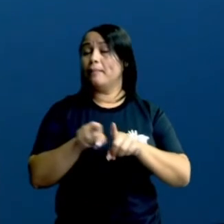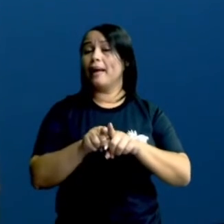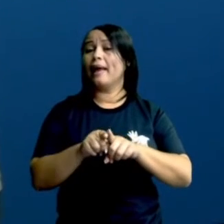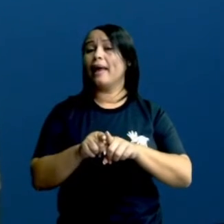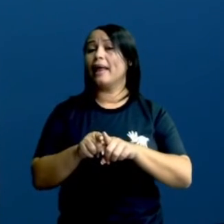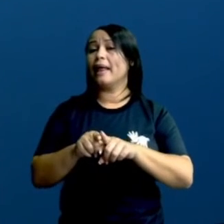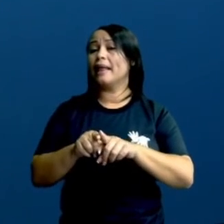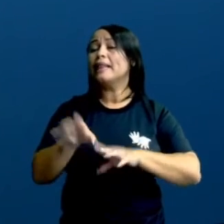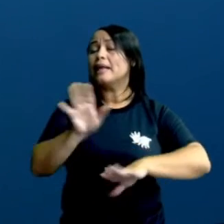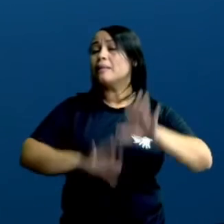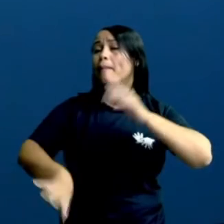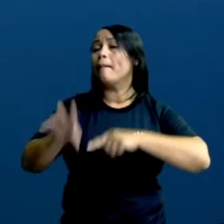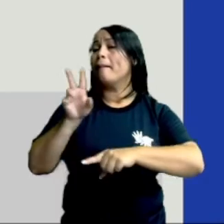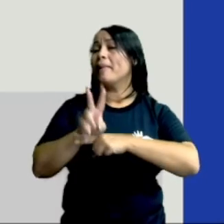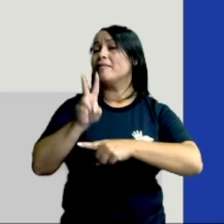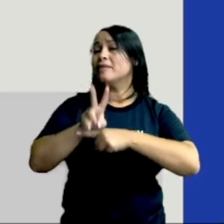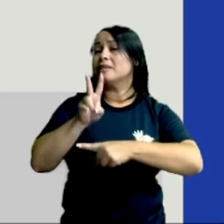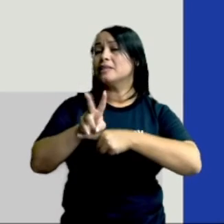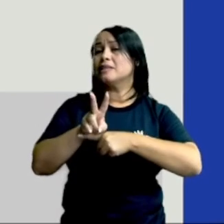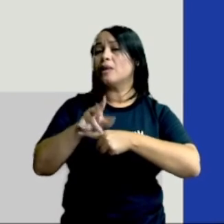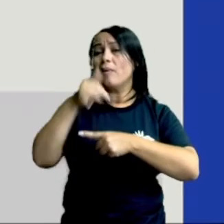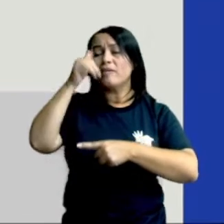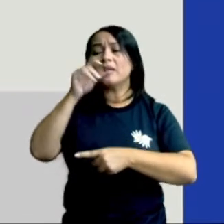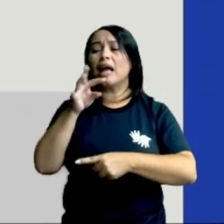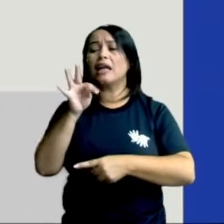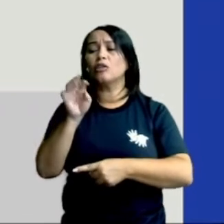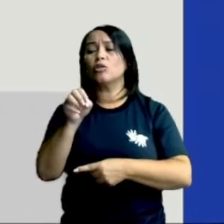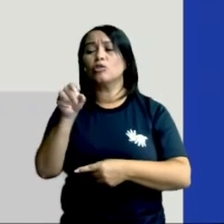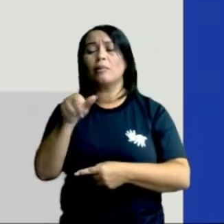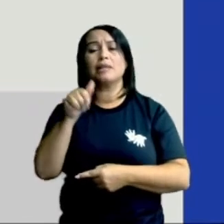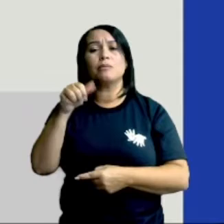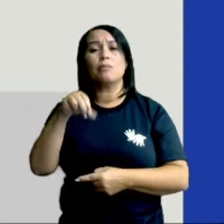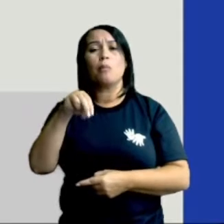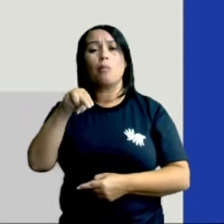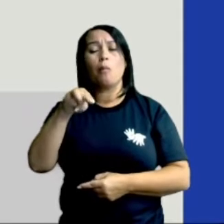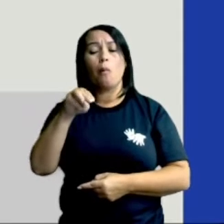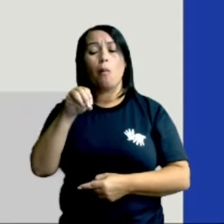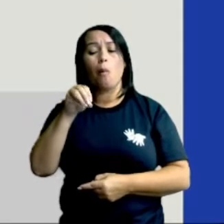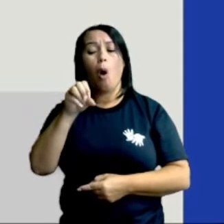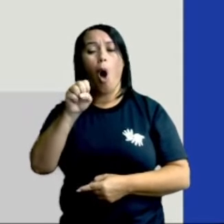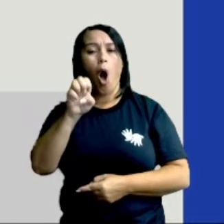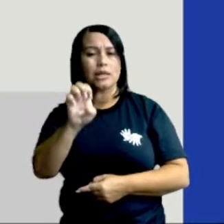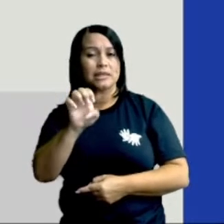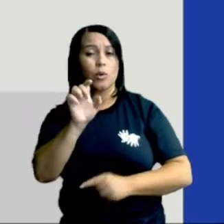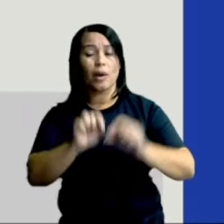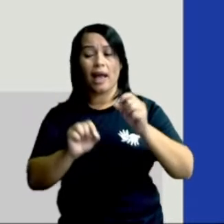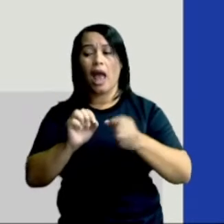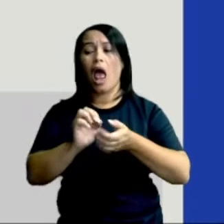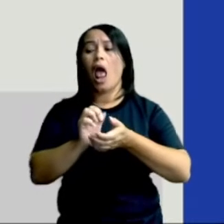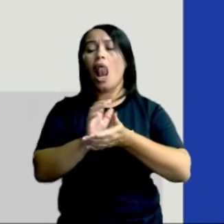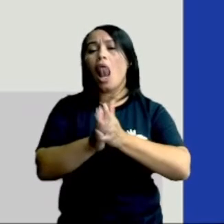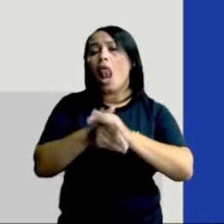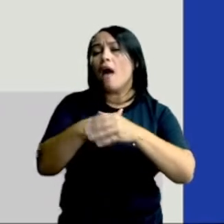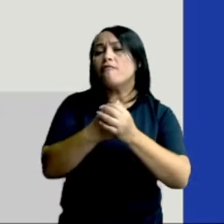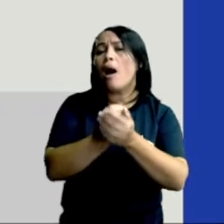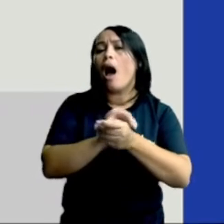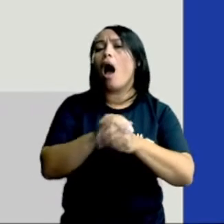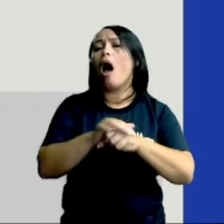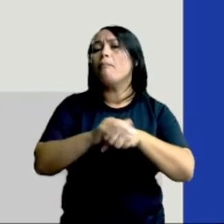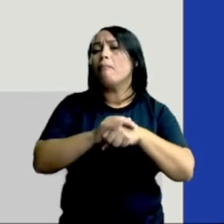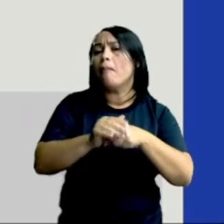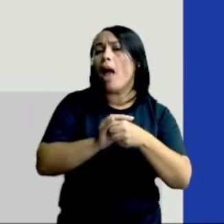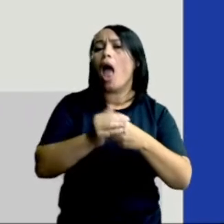Então, nessa prevenção da toxoplasmose, você deve lavar bem os alimentos, evitar no churrasco consumir carne